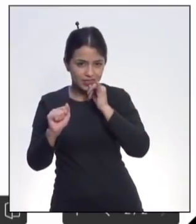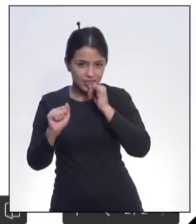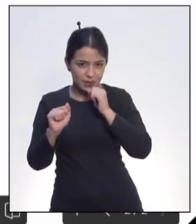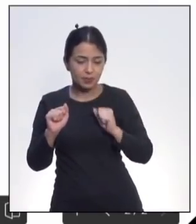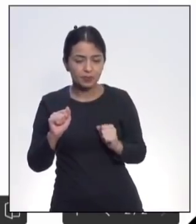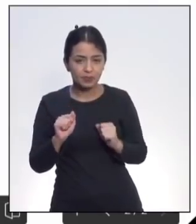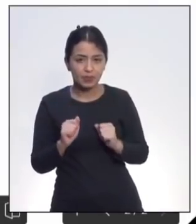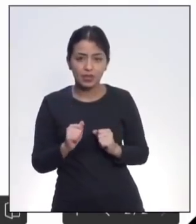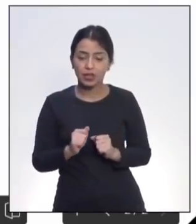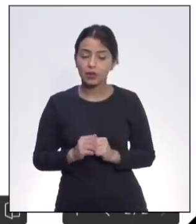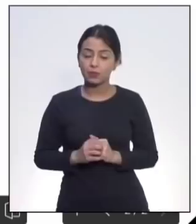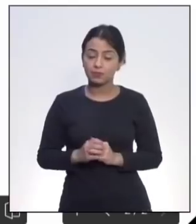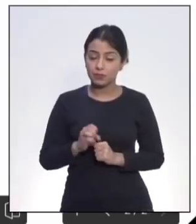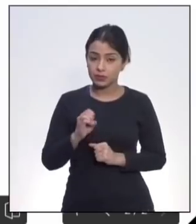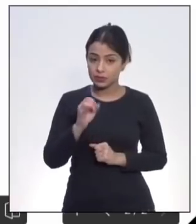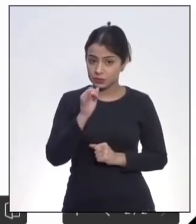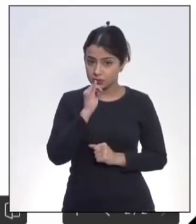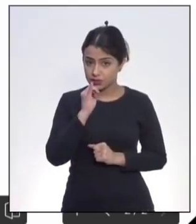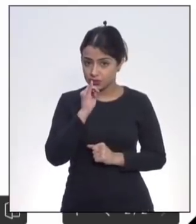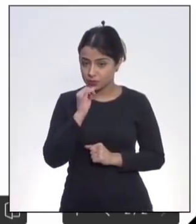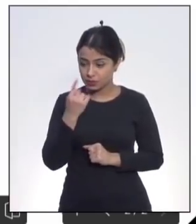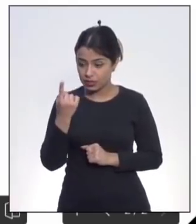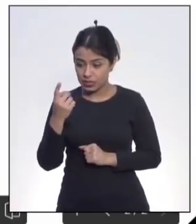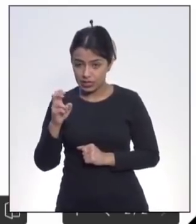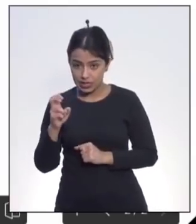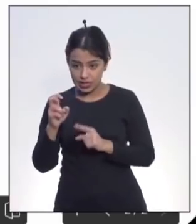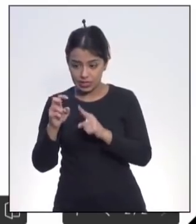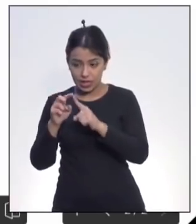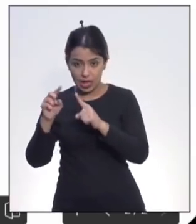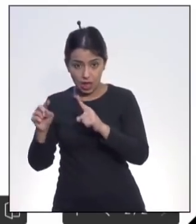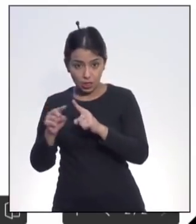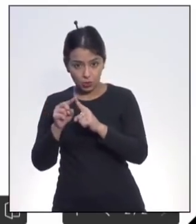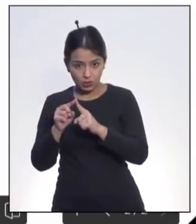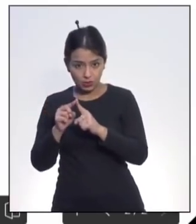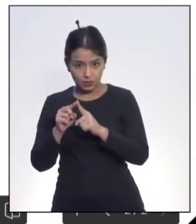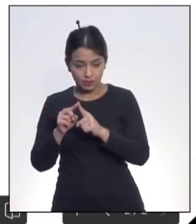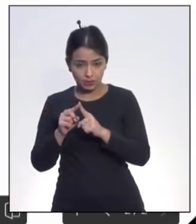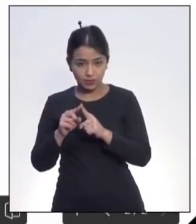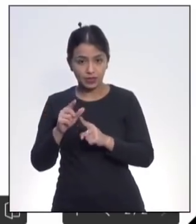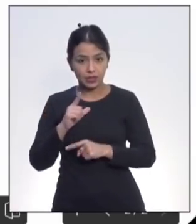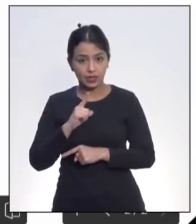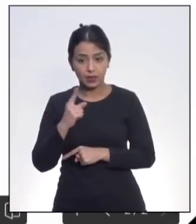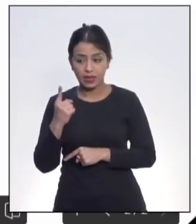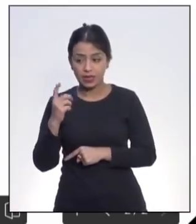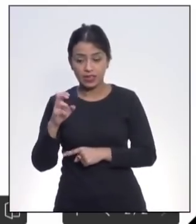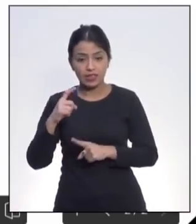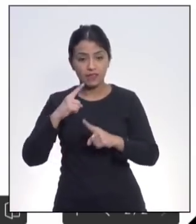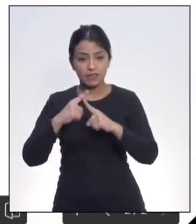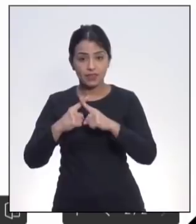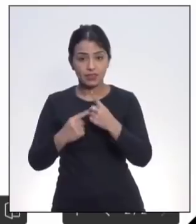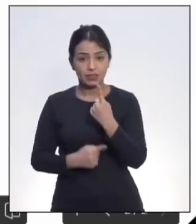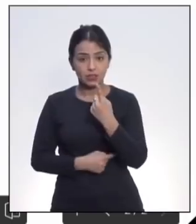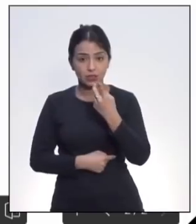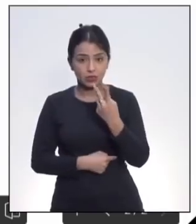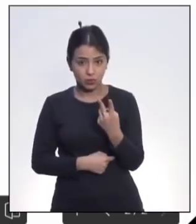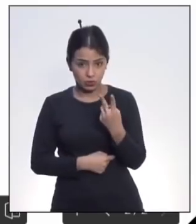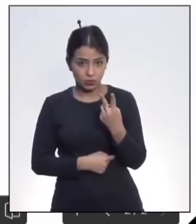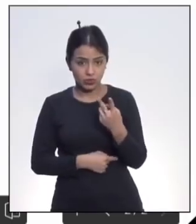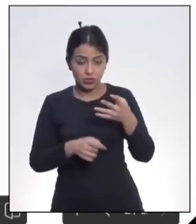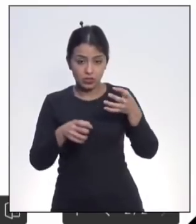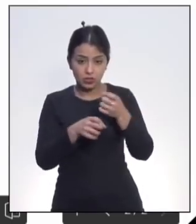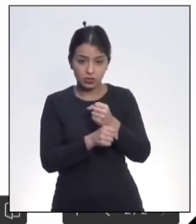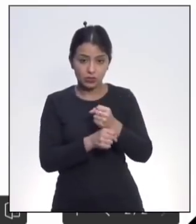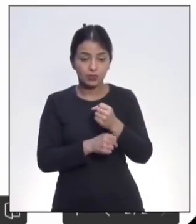olha, se eu arredondar para 15, eu vou ter 15 dúzias vezes 12, portanto, aí temos